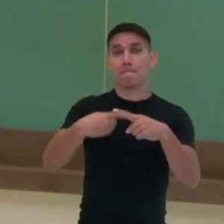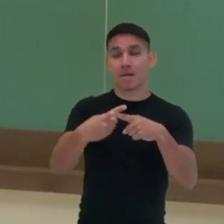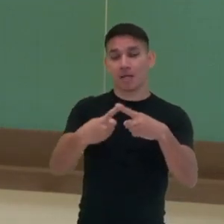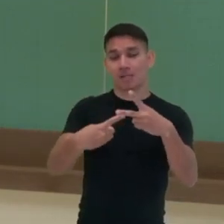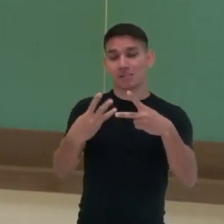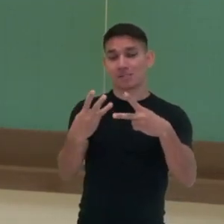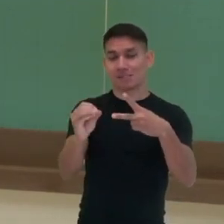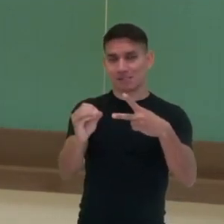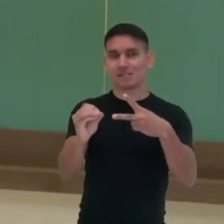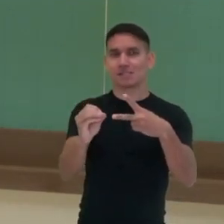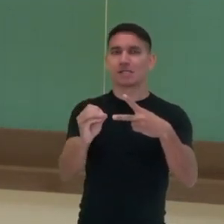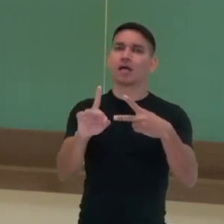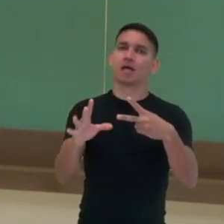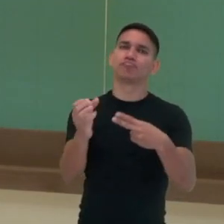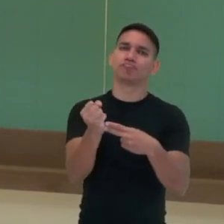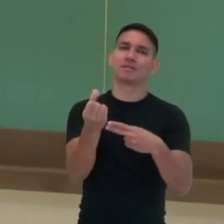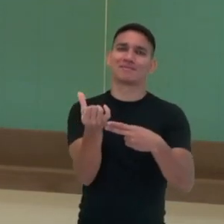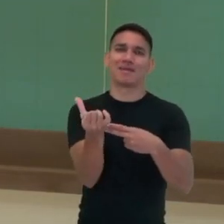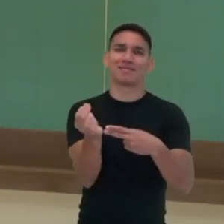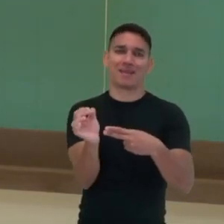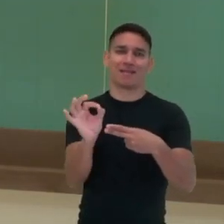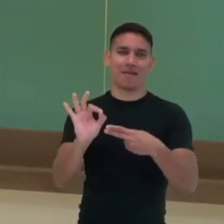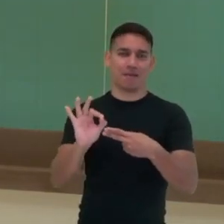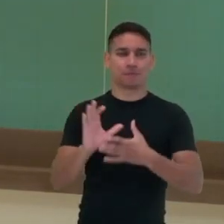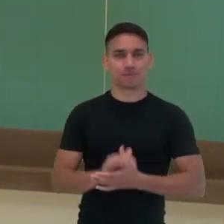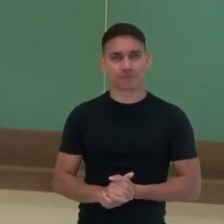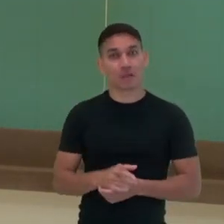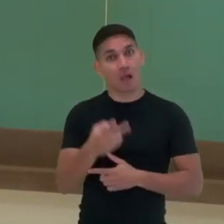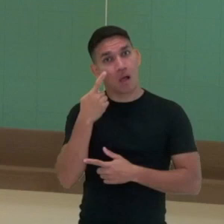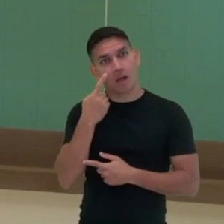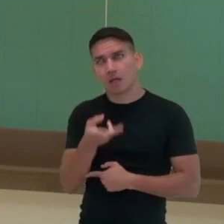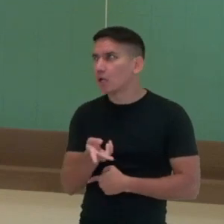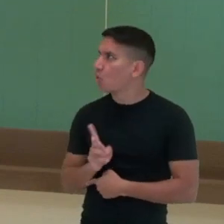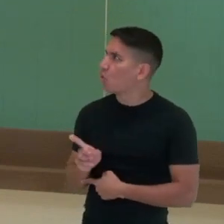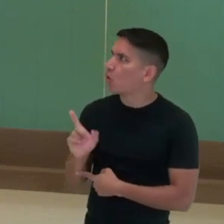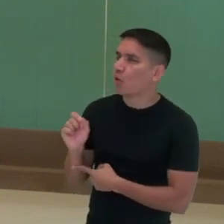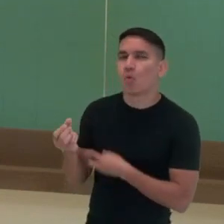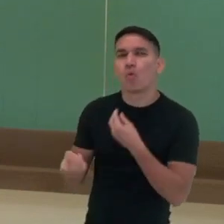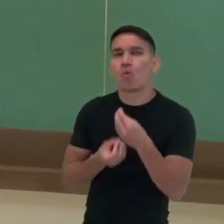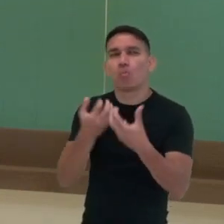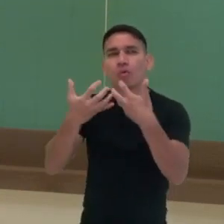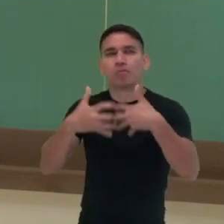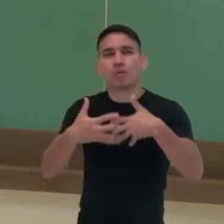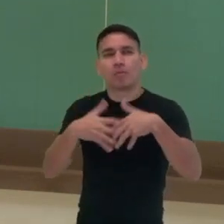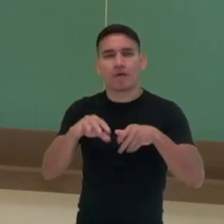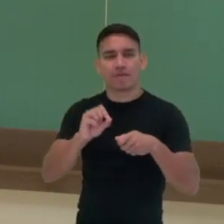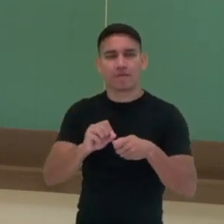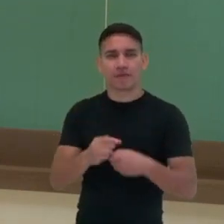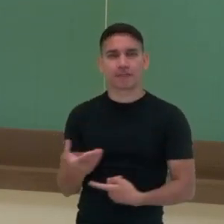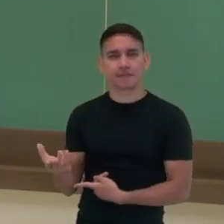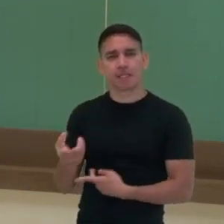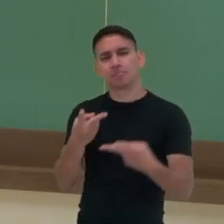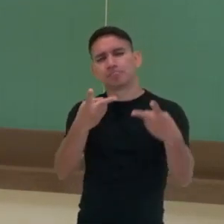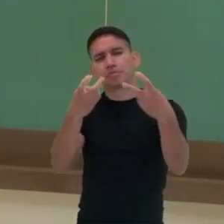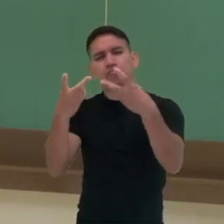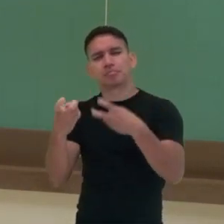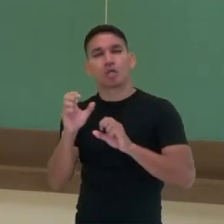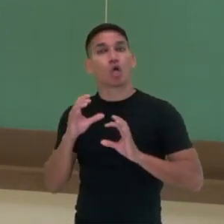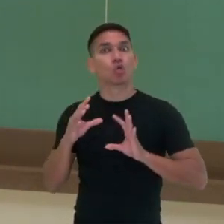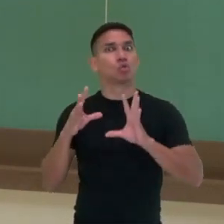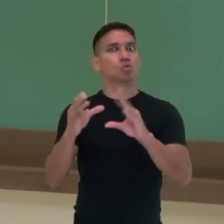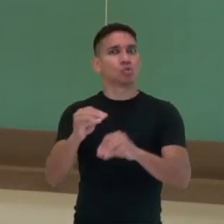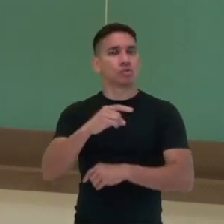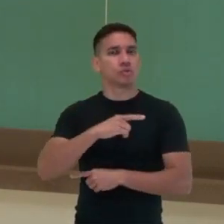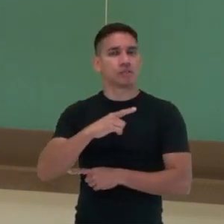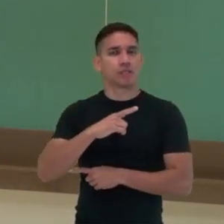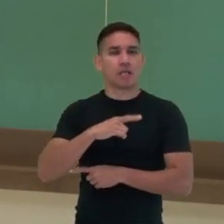por diante, tá bom? Aí, continuando aqui, vamos ver aqui como é que ficou isso, né? Então, observando todas